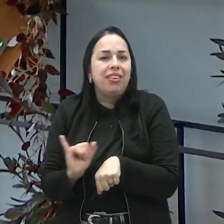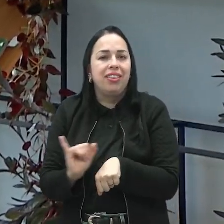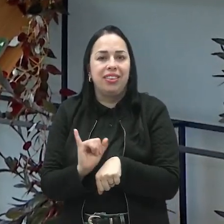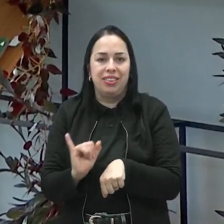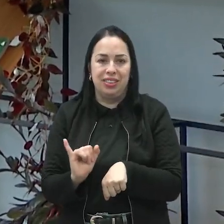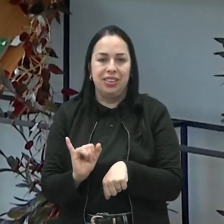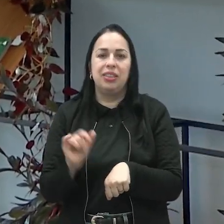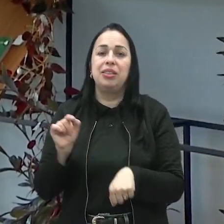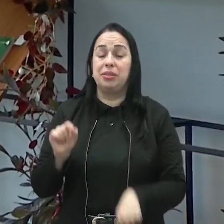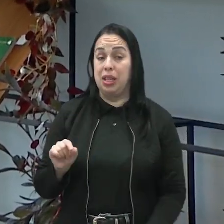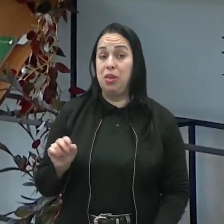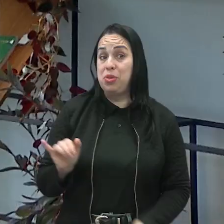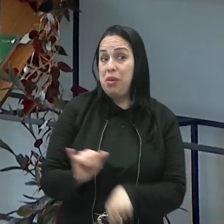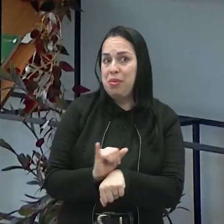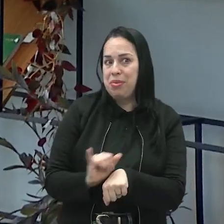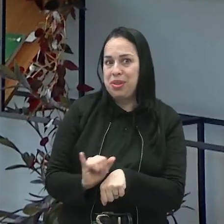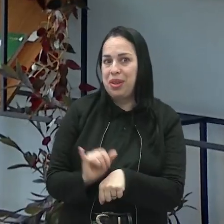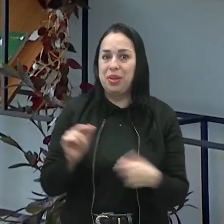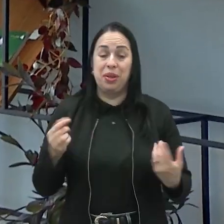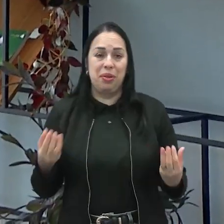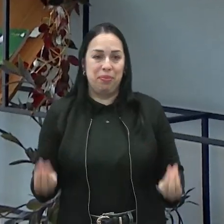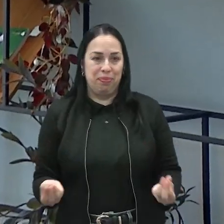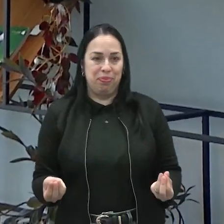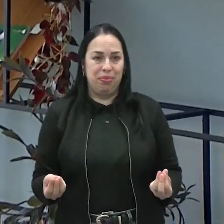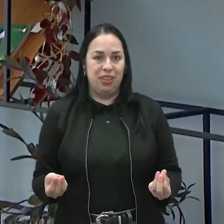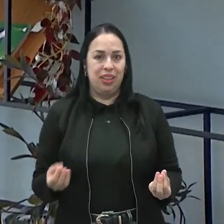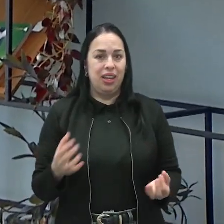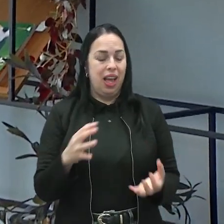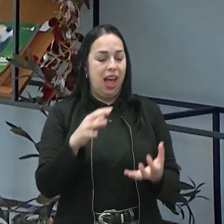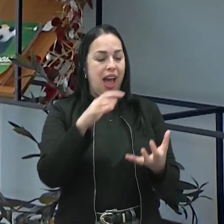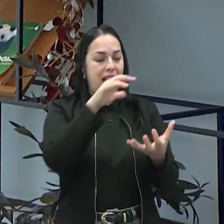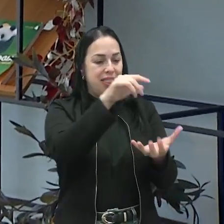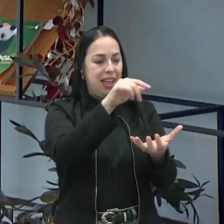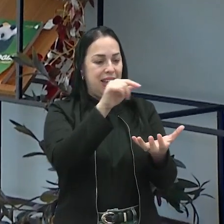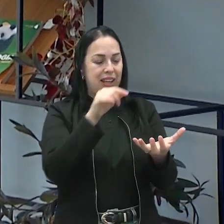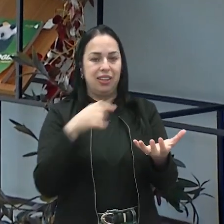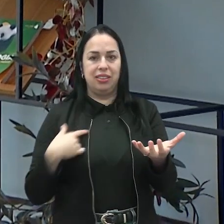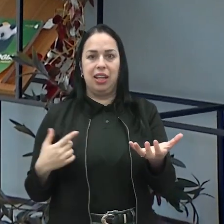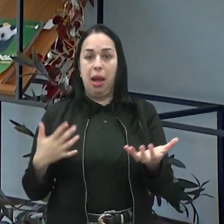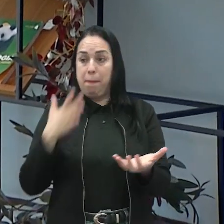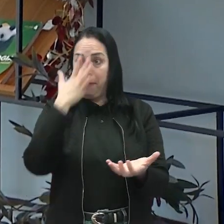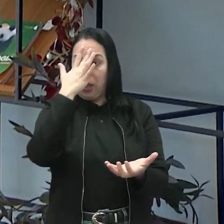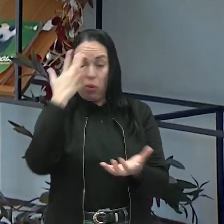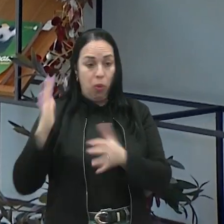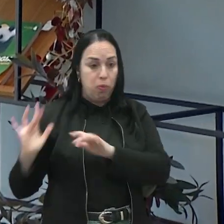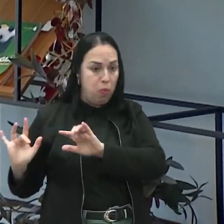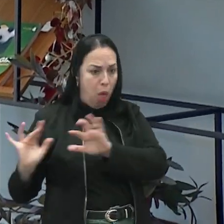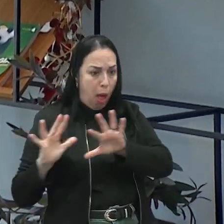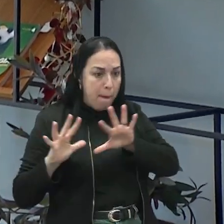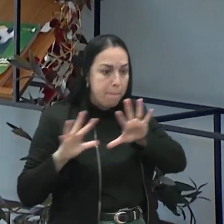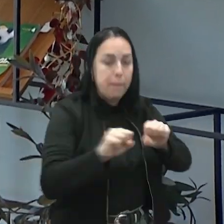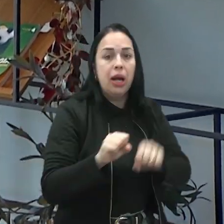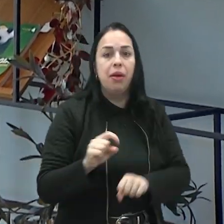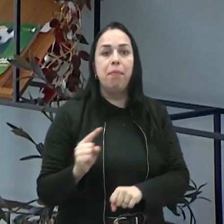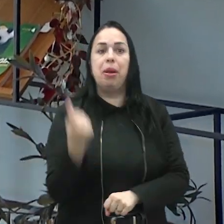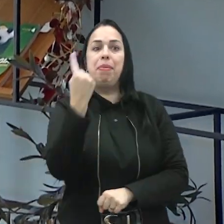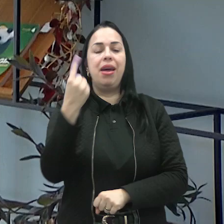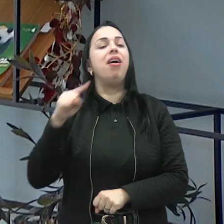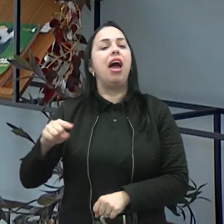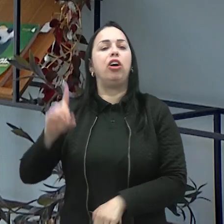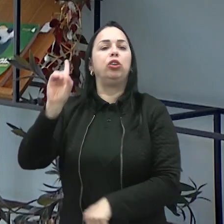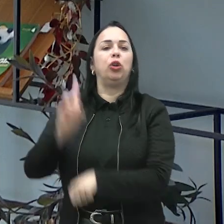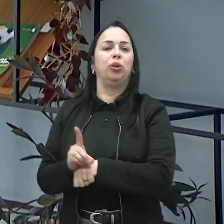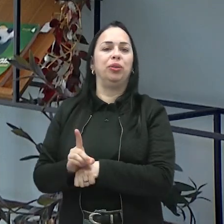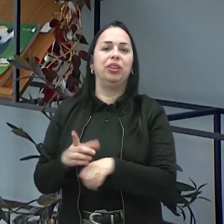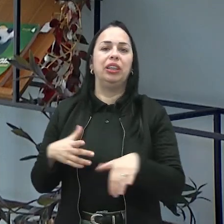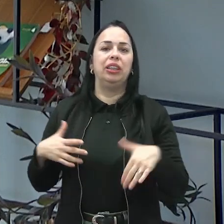um argumento, que é o uti possidetis, que é a ideia de que a terra é de quem a possuiu primeiro, de quem ocupou, a